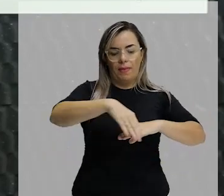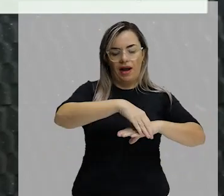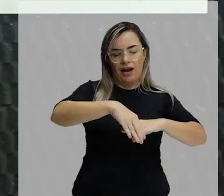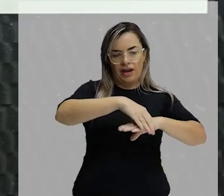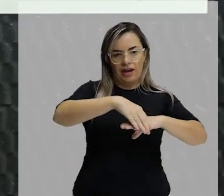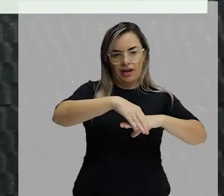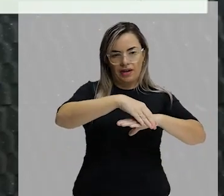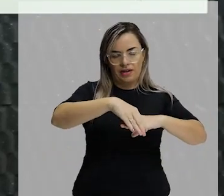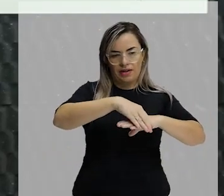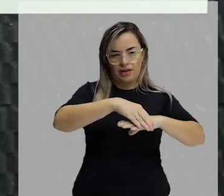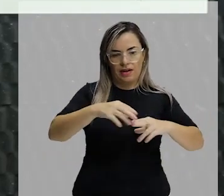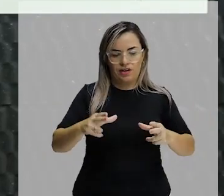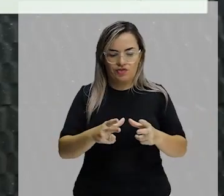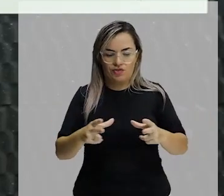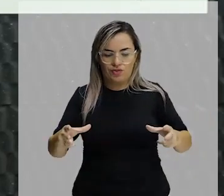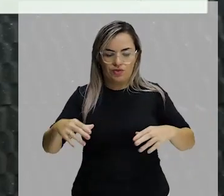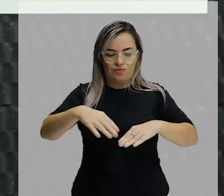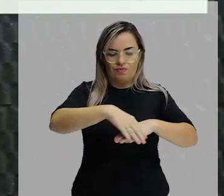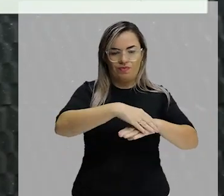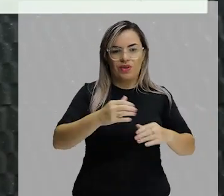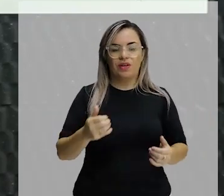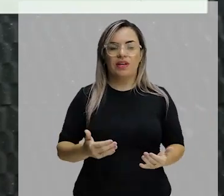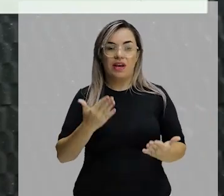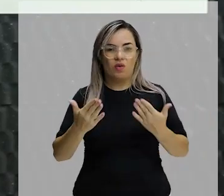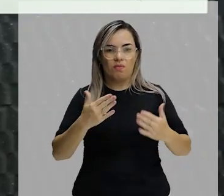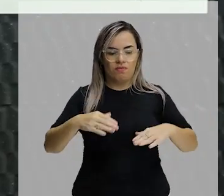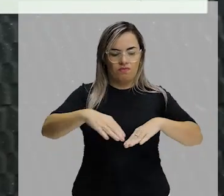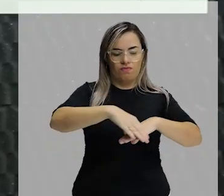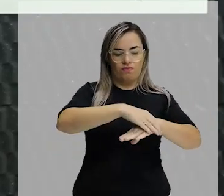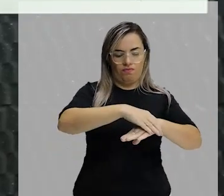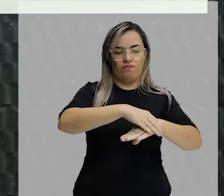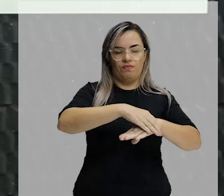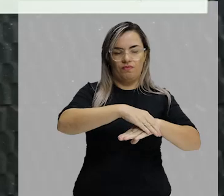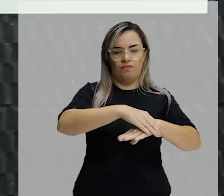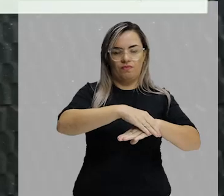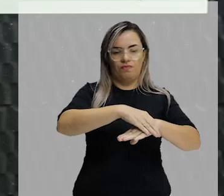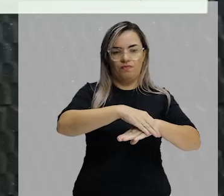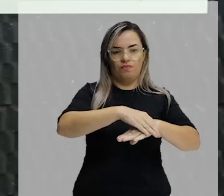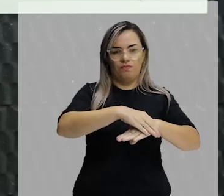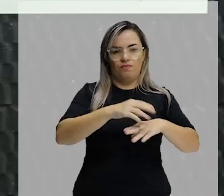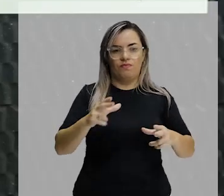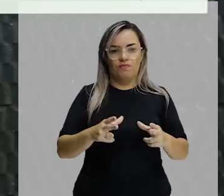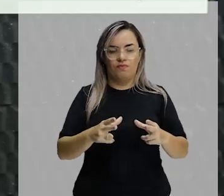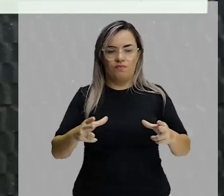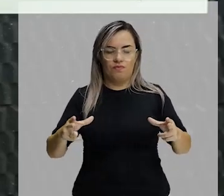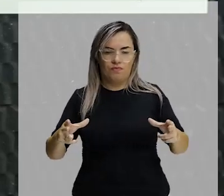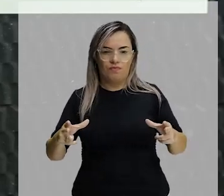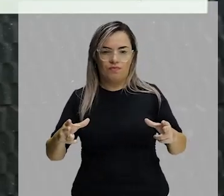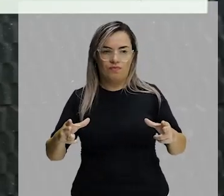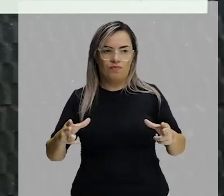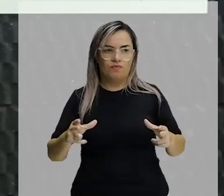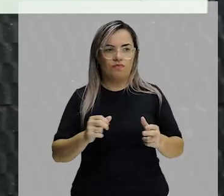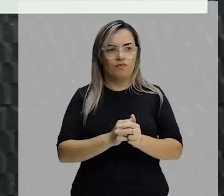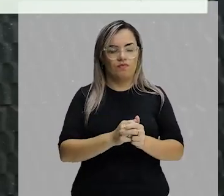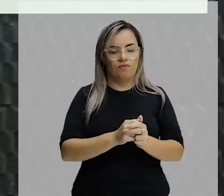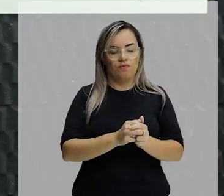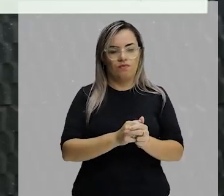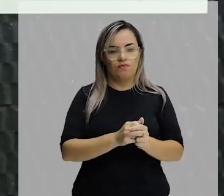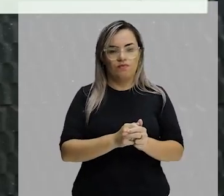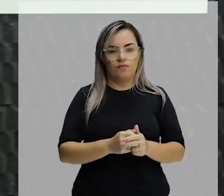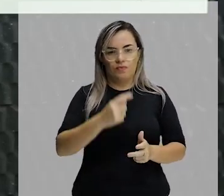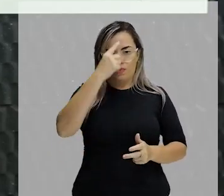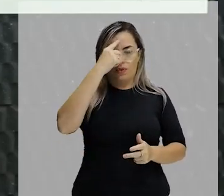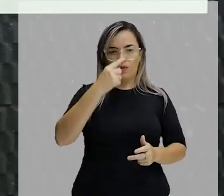Você planificou. Tá? Se eu fizer isso num cubo, vira uma figura parecida com essa. Isso é o cubo